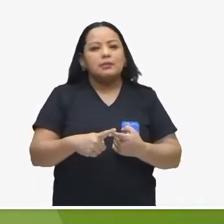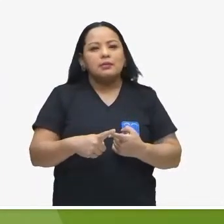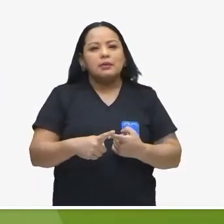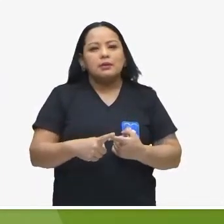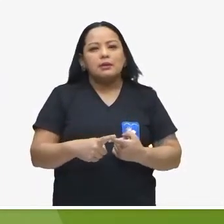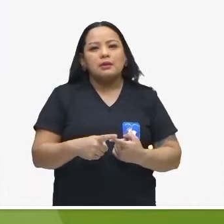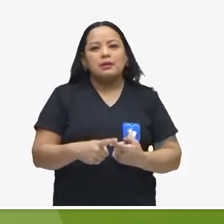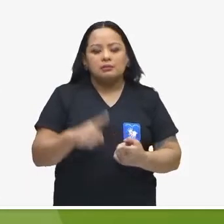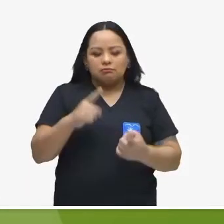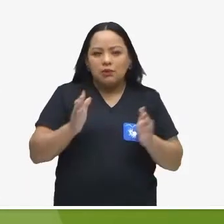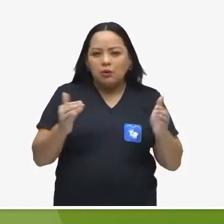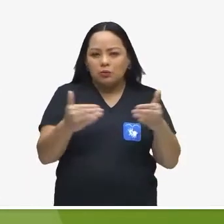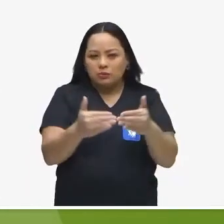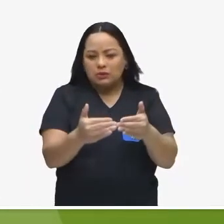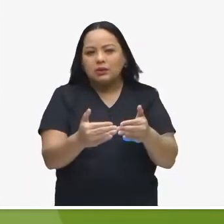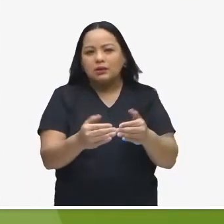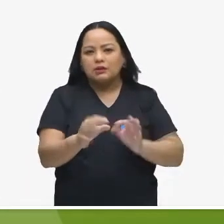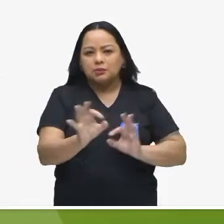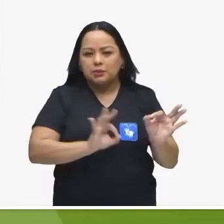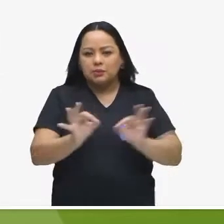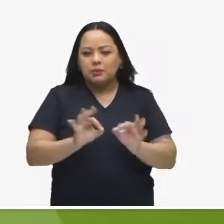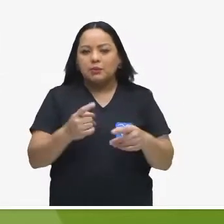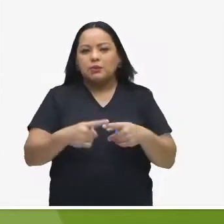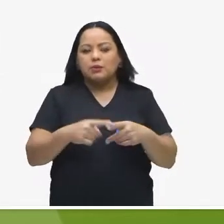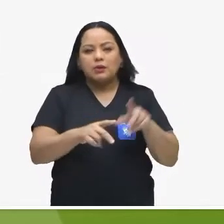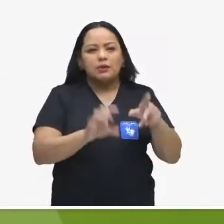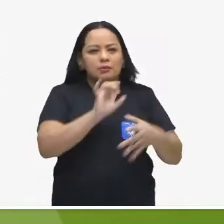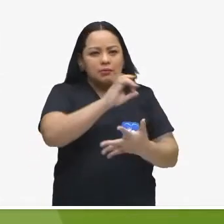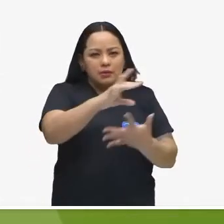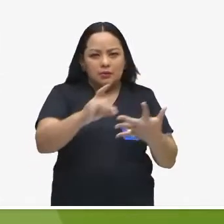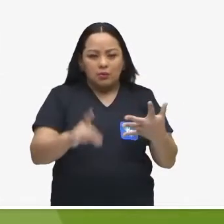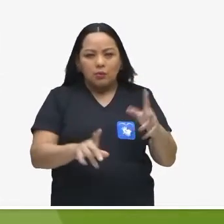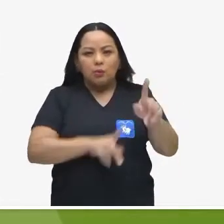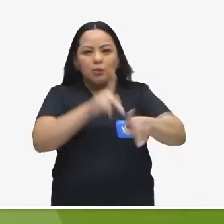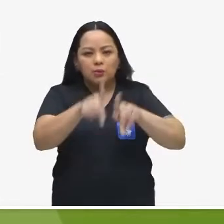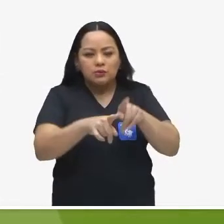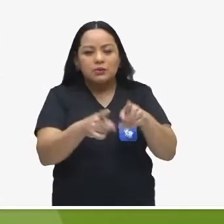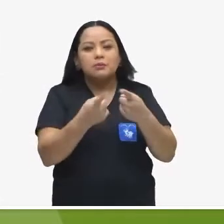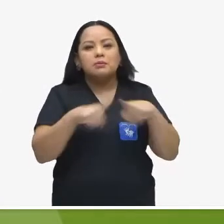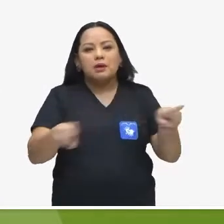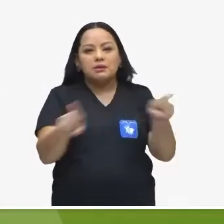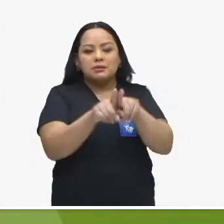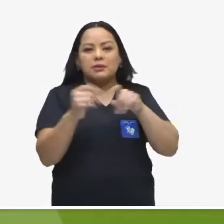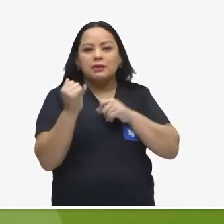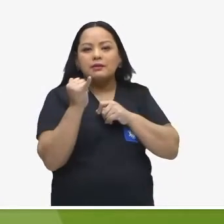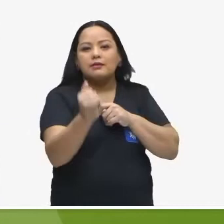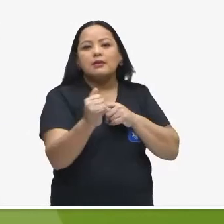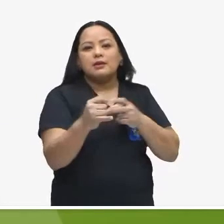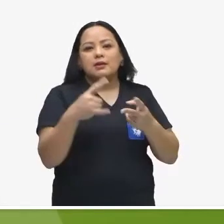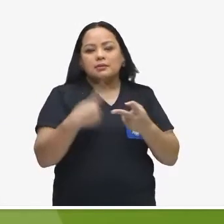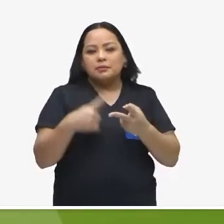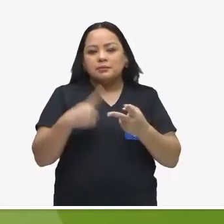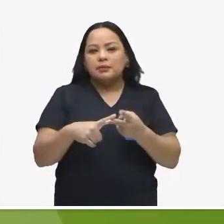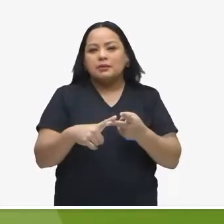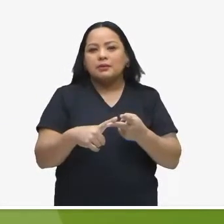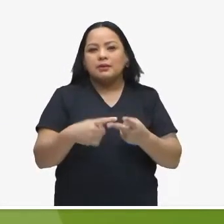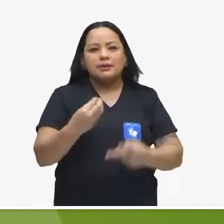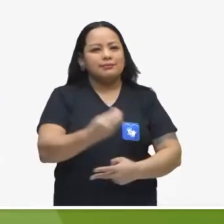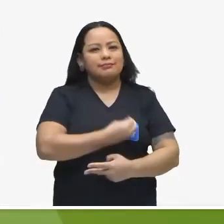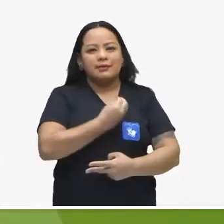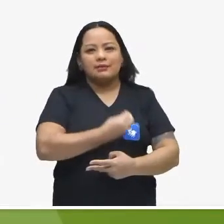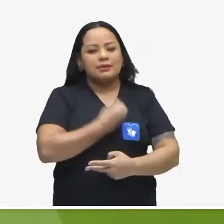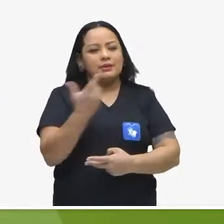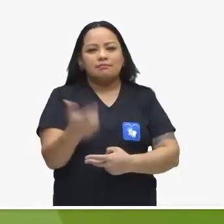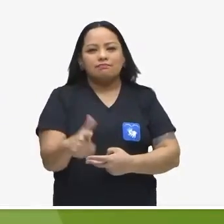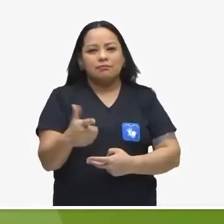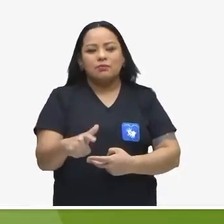A comunidade que vai ser formada aí pelas populações, mas eu também falo sobre os fatores abióticos,